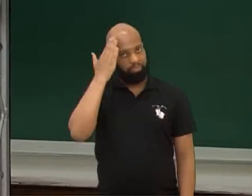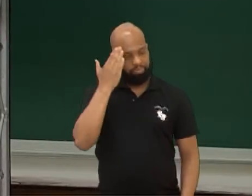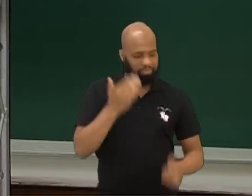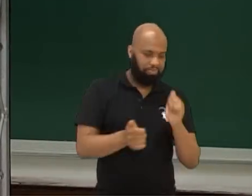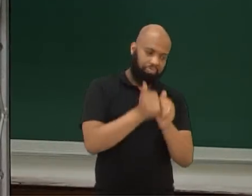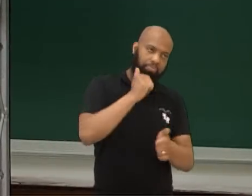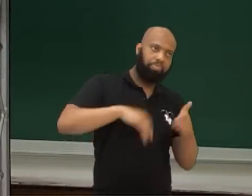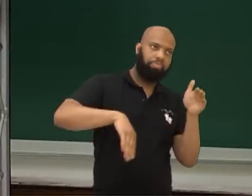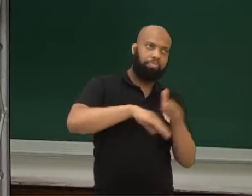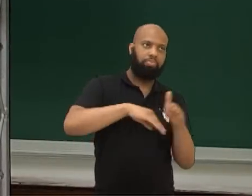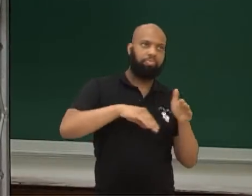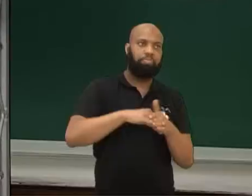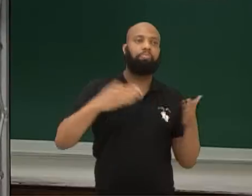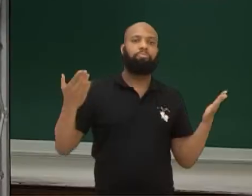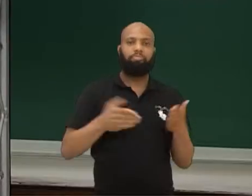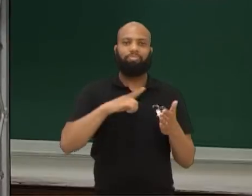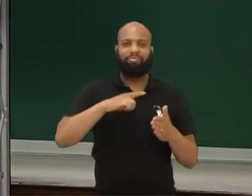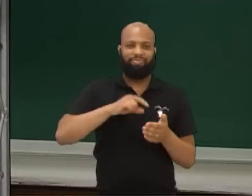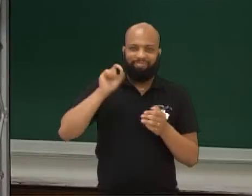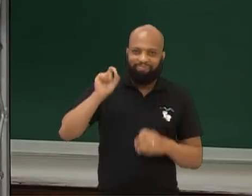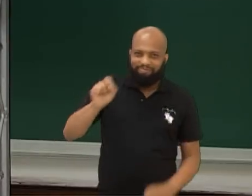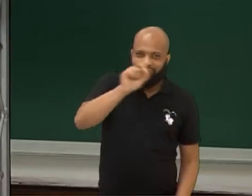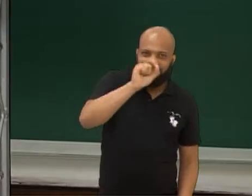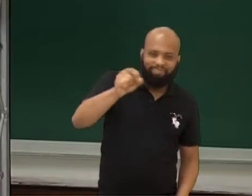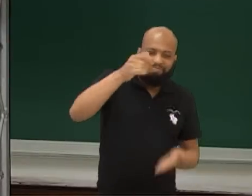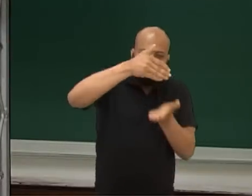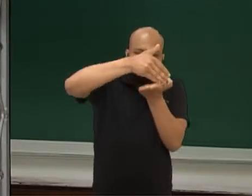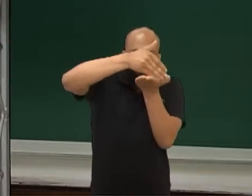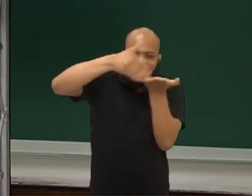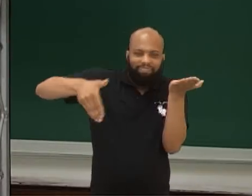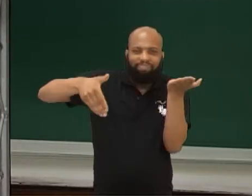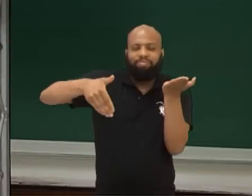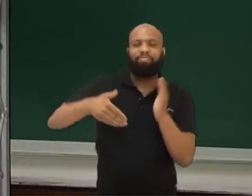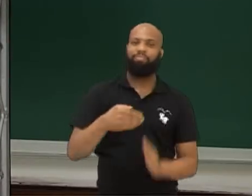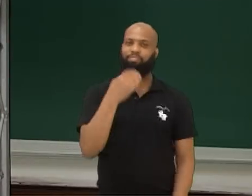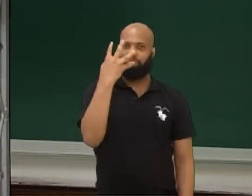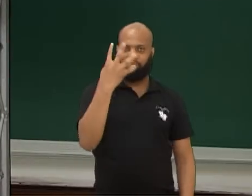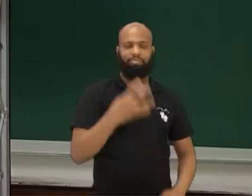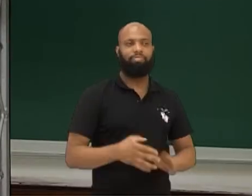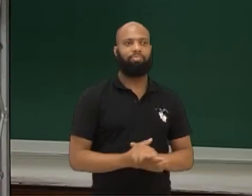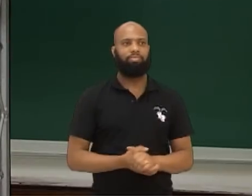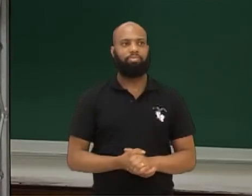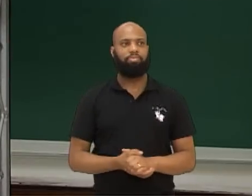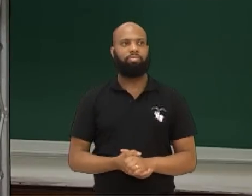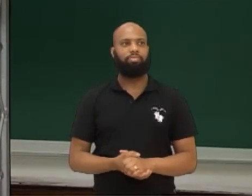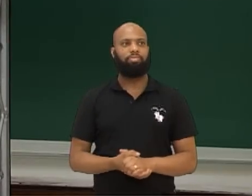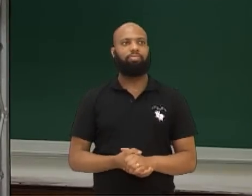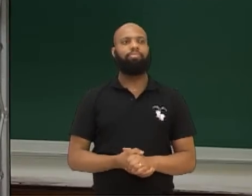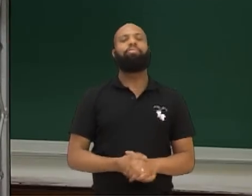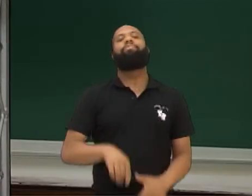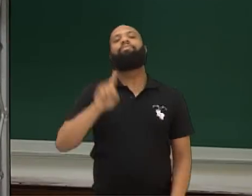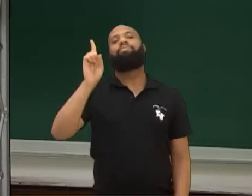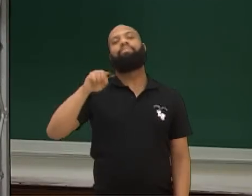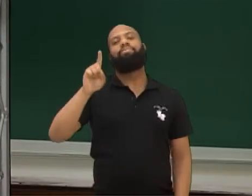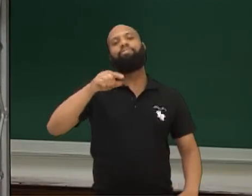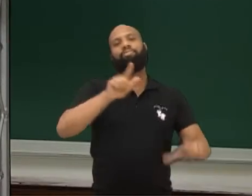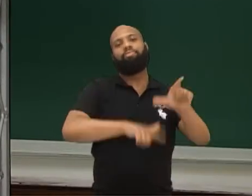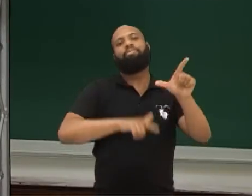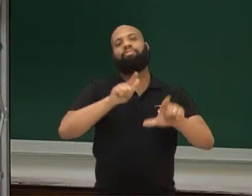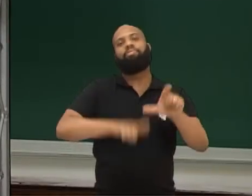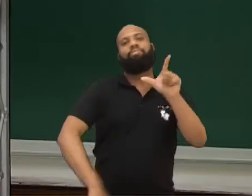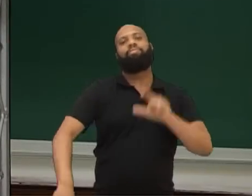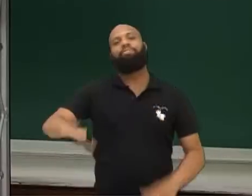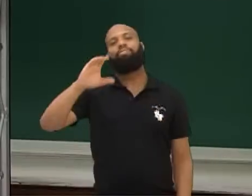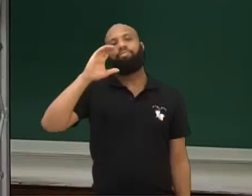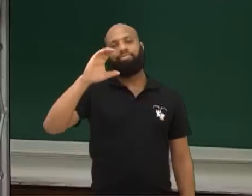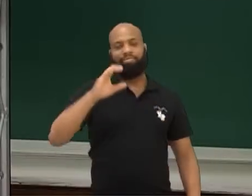então, eu vou pegar essa metade e vou dividir, imagina que se eu dividisse ela em 4 partes. 1, 2, 3. Ah, é essa, professora, ó. E